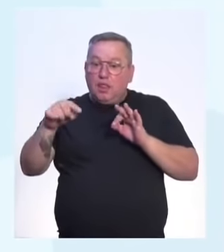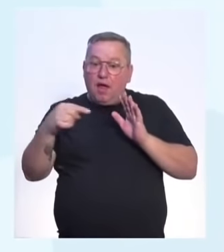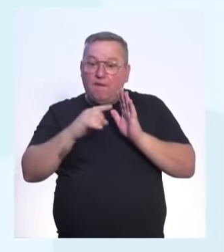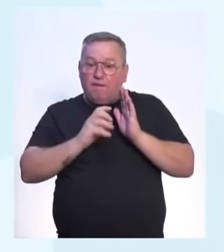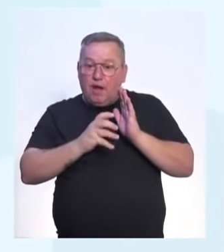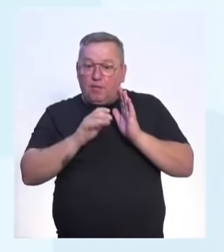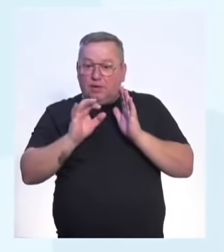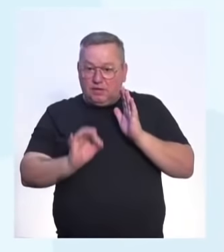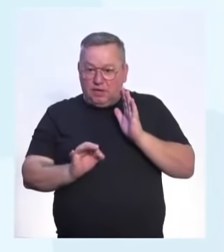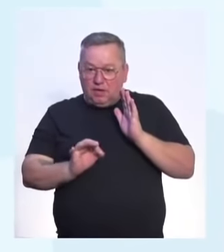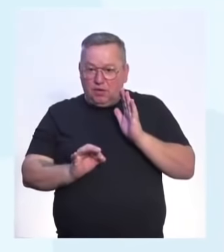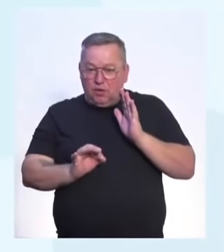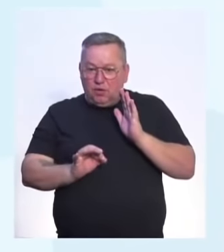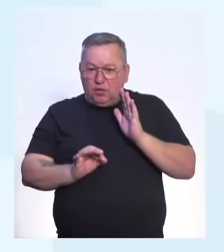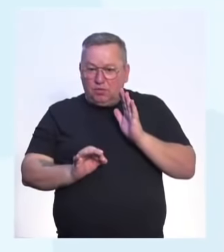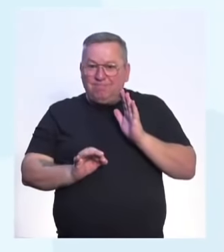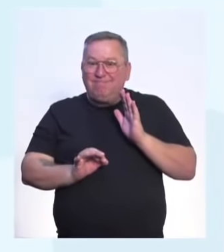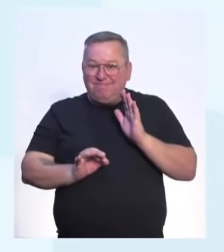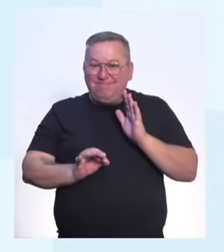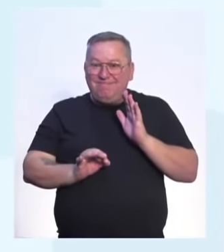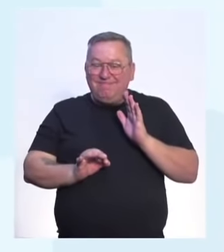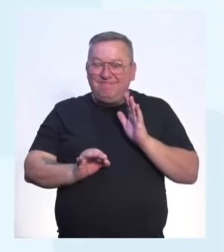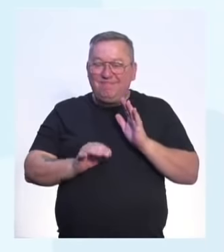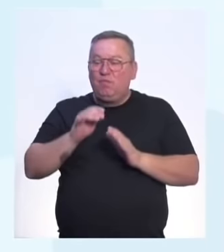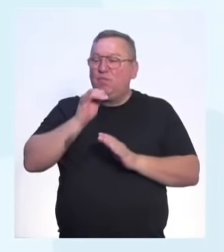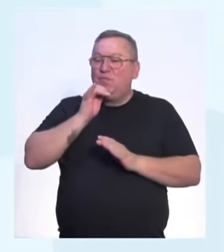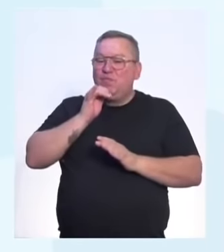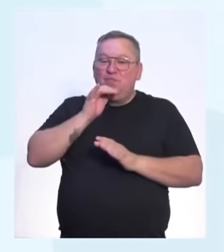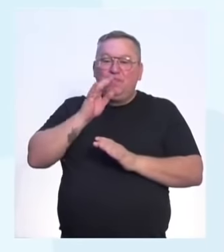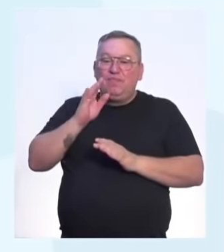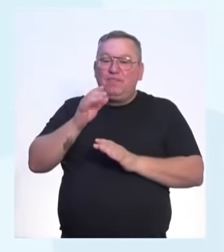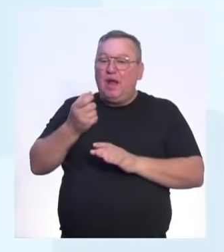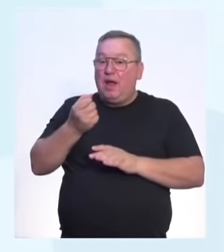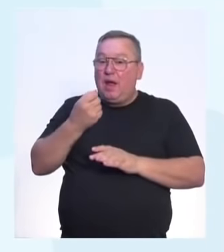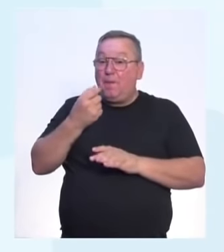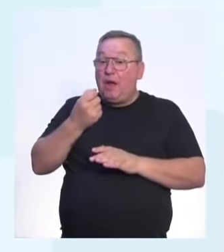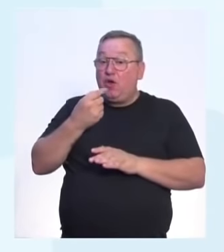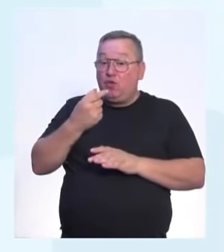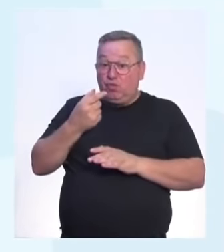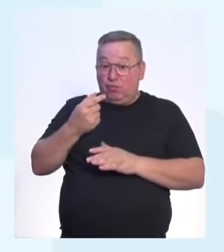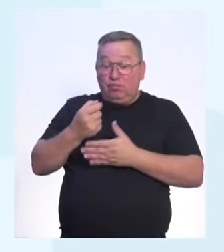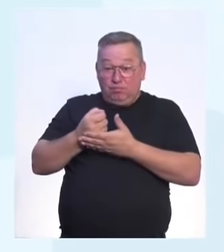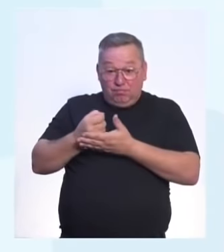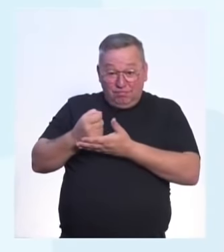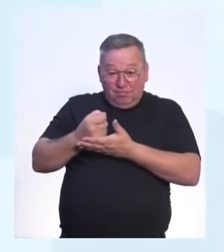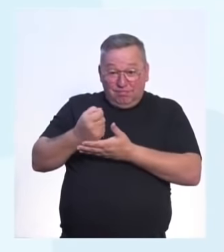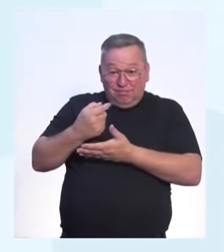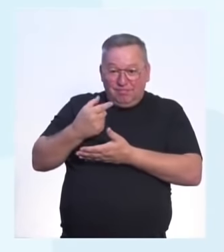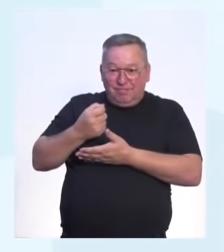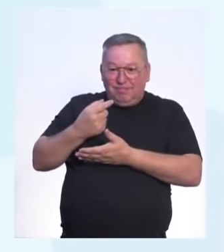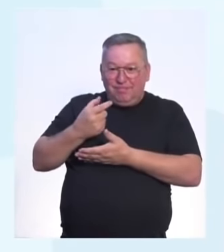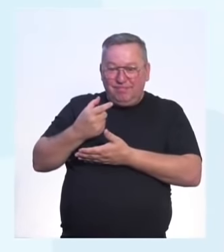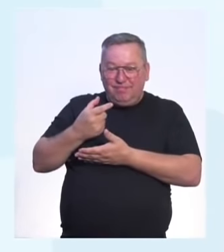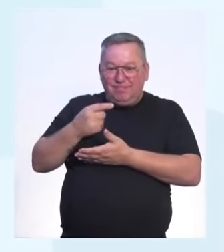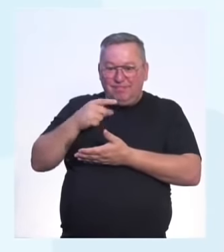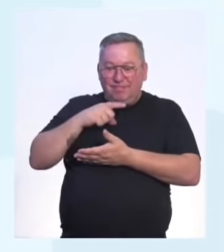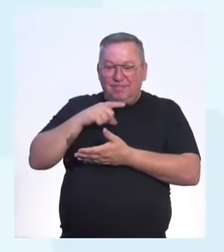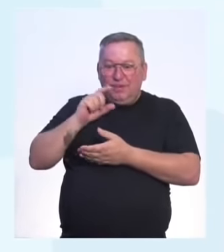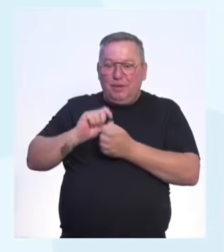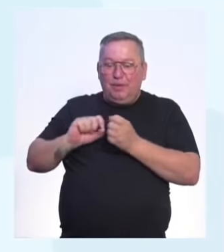ferramenta, existe o objeto que mede. Por exemplo, tá? Remédio. Tá? Remédio, por exemplo. Não tem